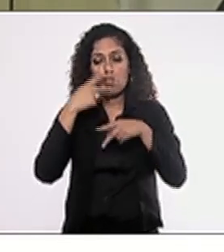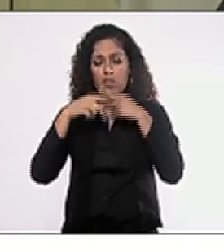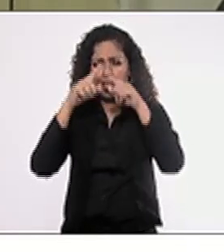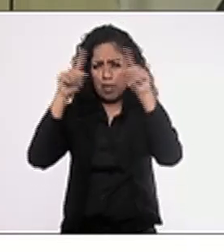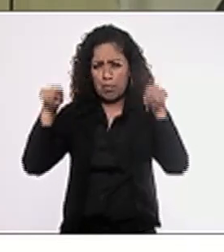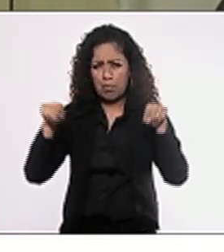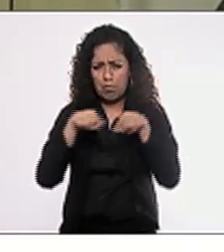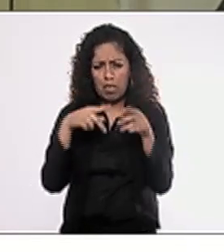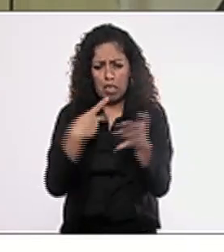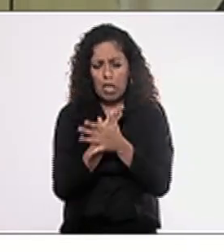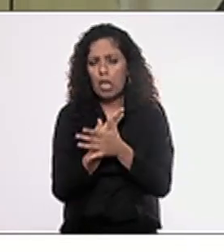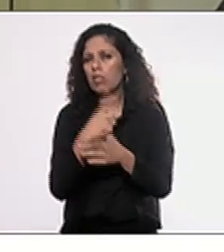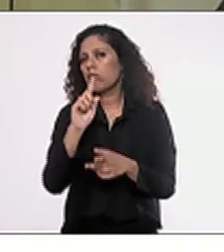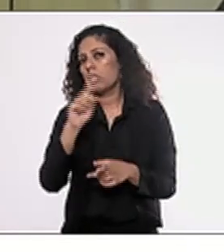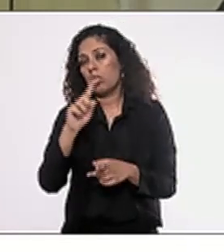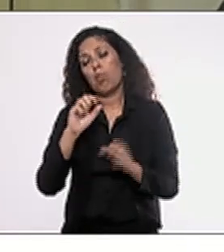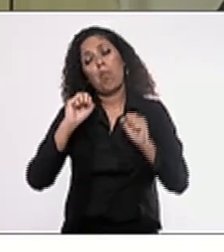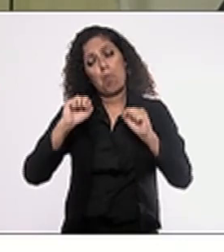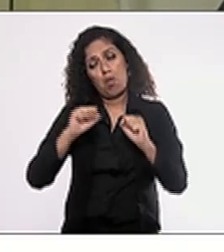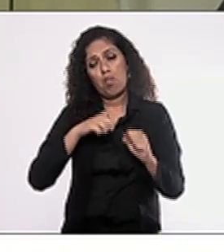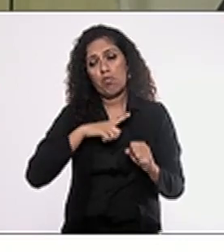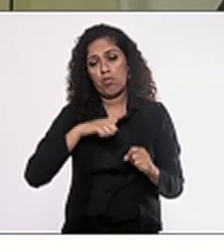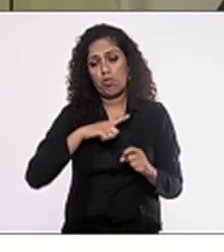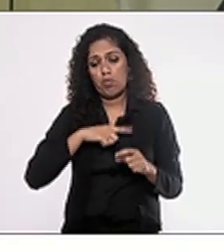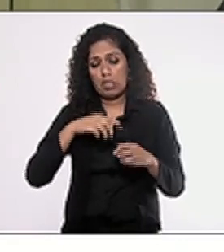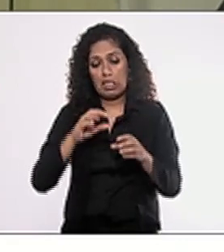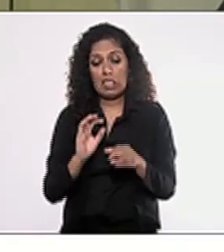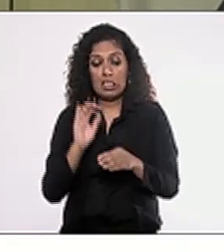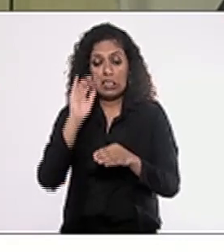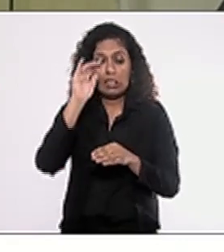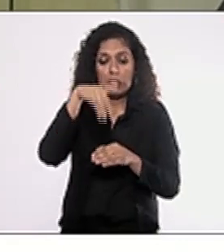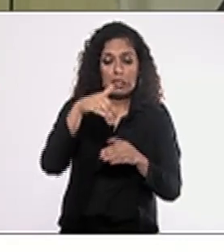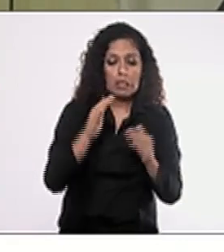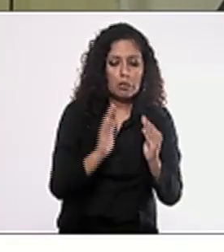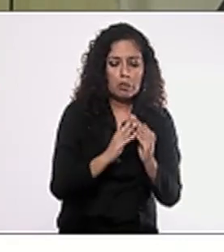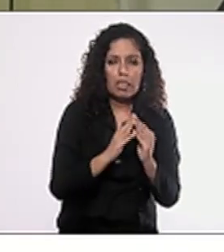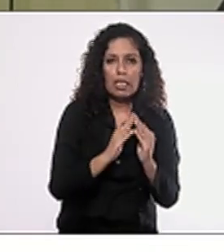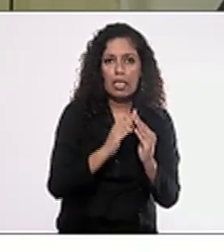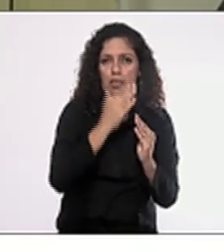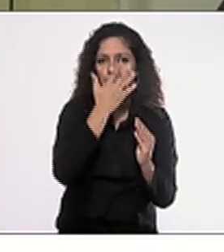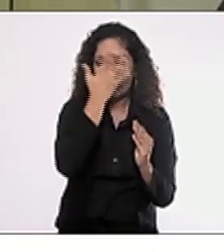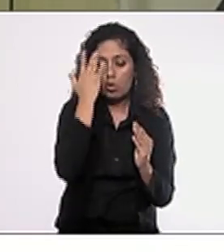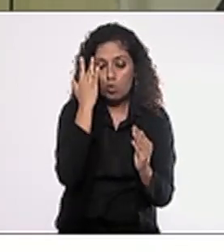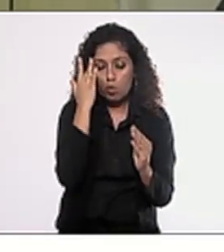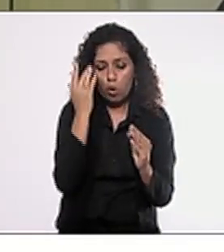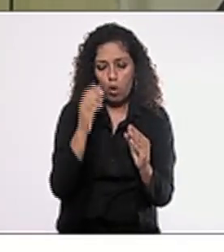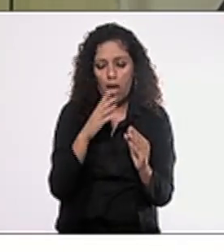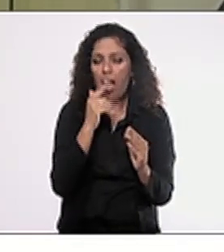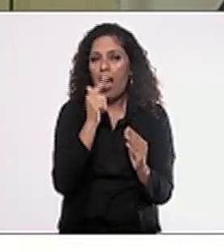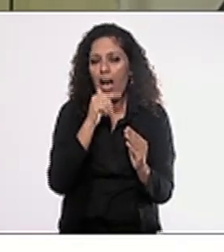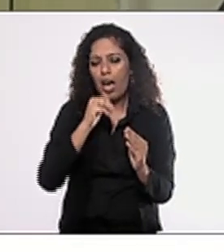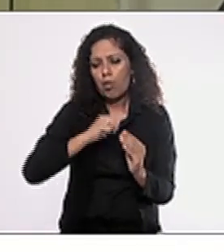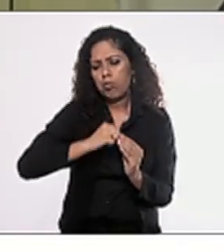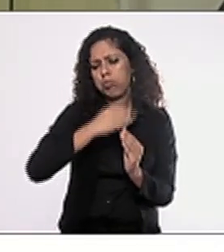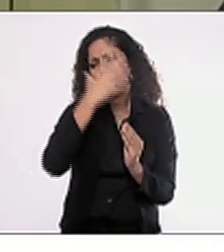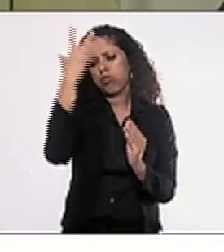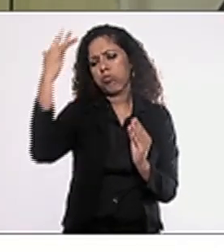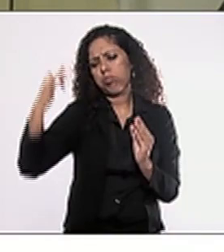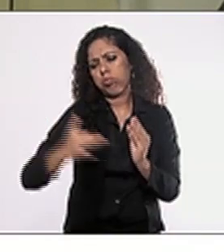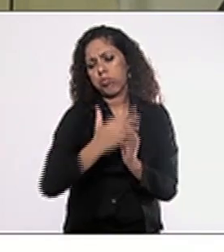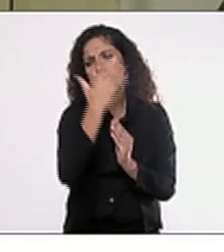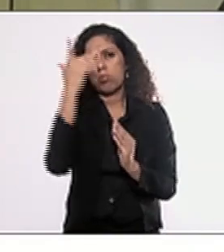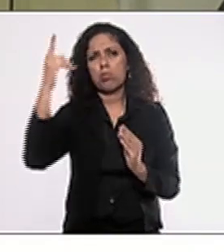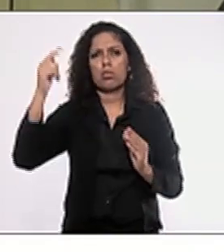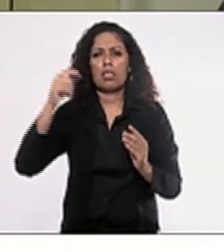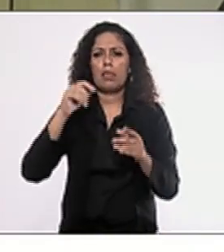hidrômetro. É possível, por exemplo, que haja um vazamento interno dentro da casa do consumidor, que às vezes ele não vê. Pode estar vazando dentro da caixa